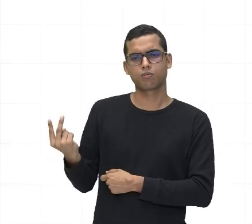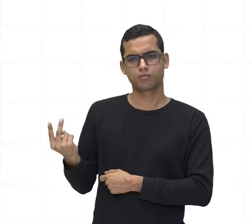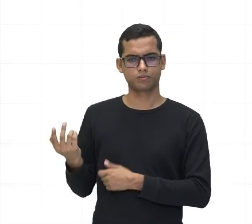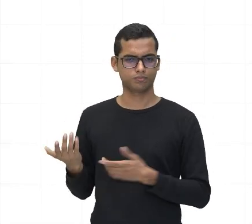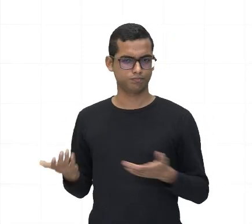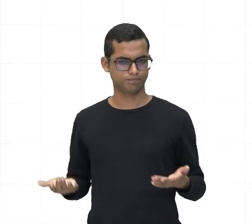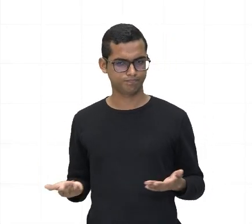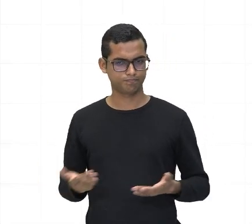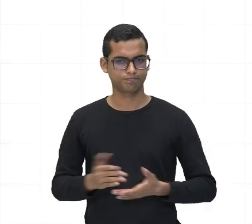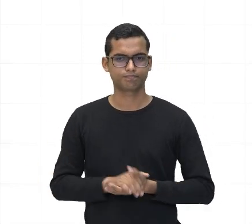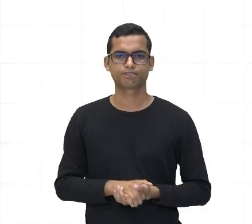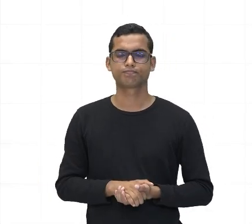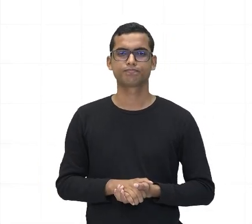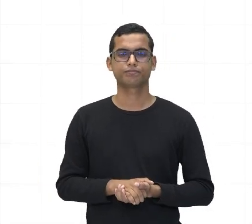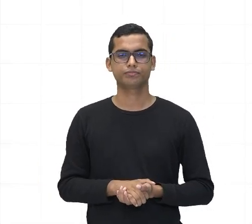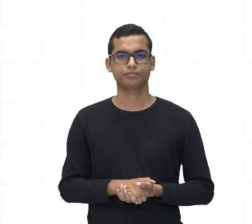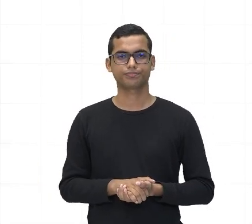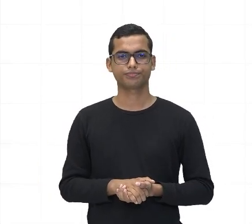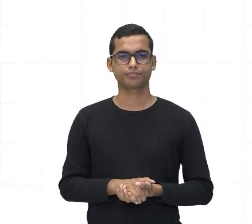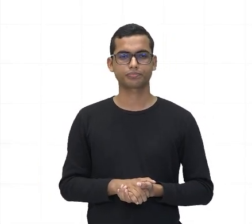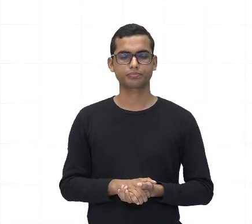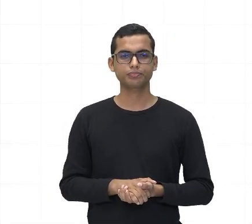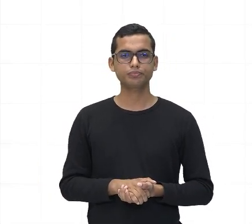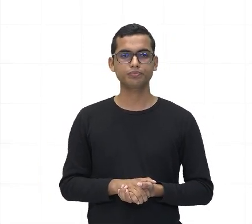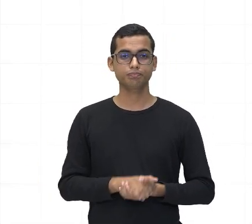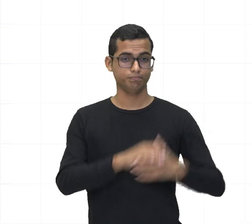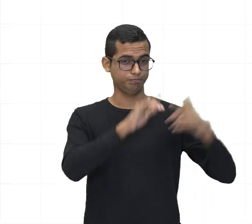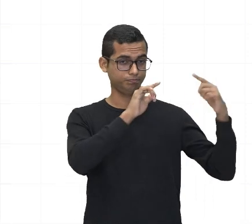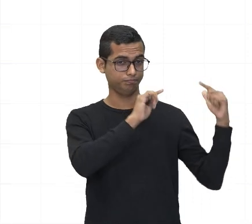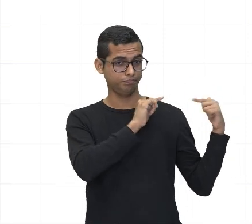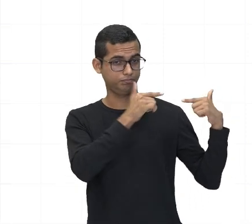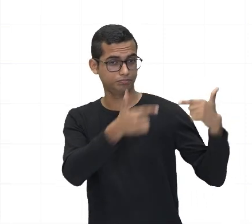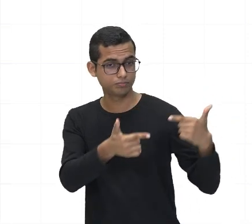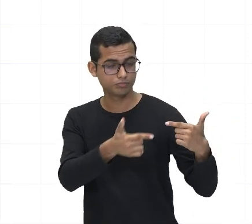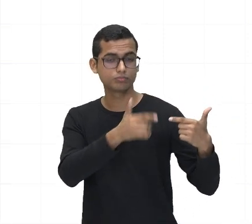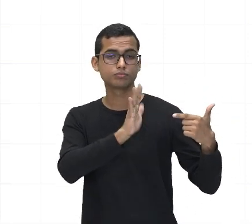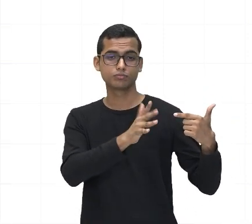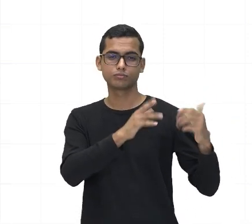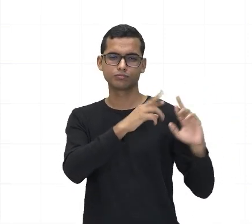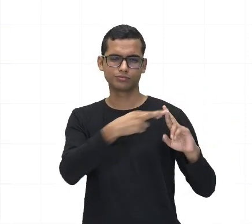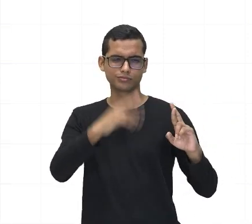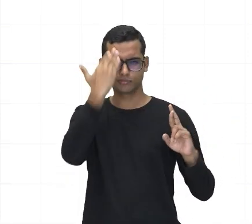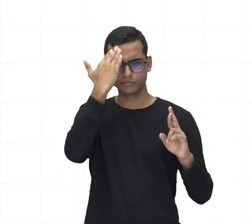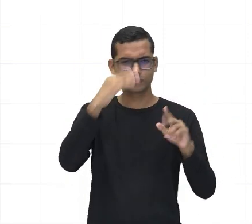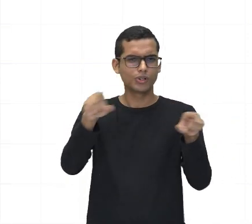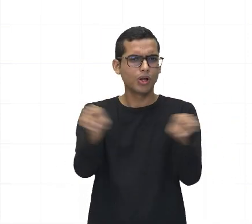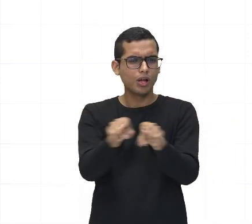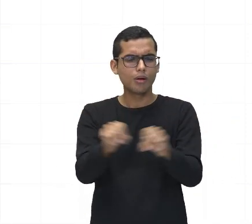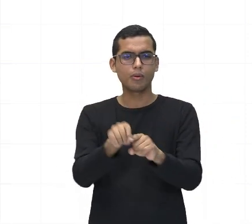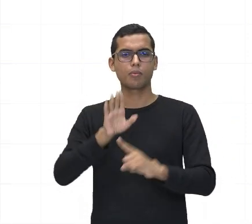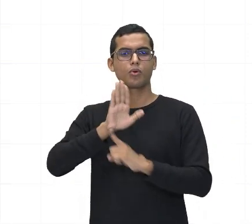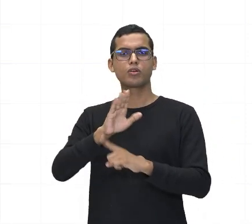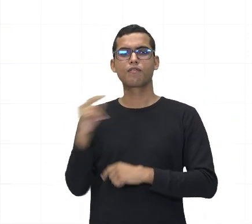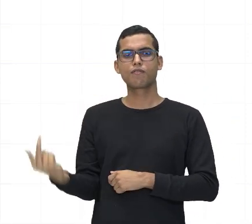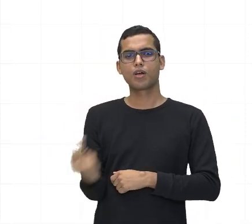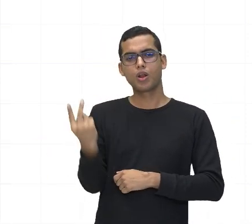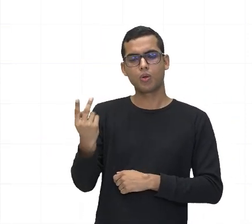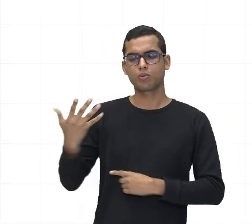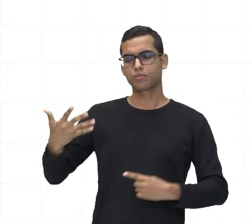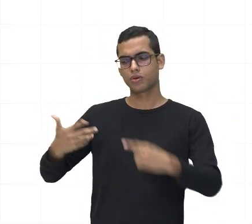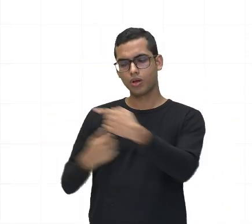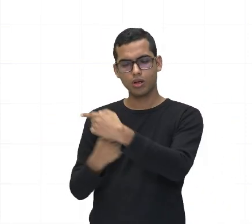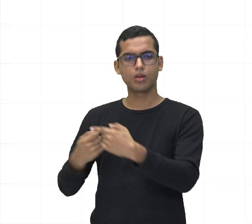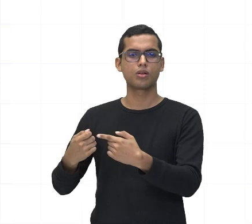Como toda tradição religiosa, as religiões de matriz africana também são transmissoras de valores e princípios para os